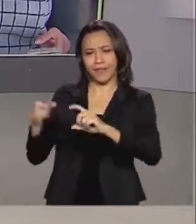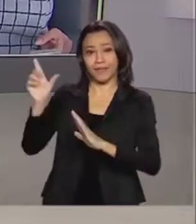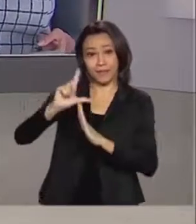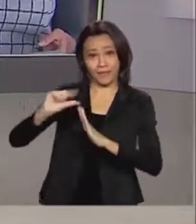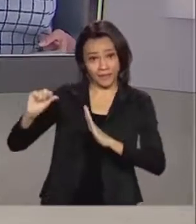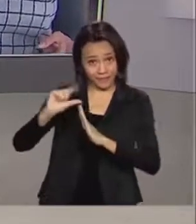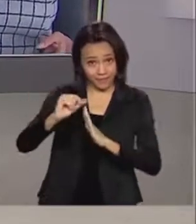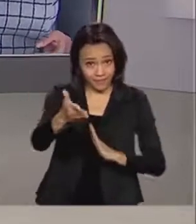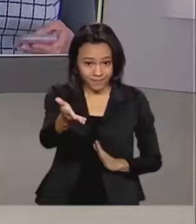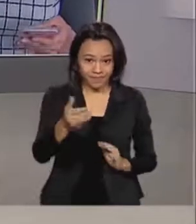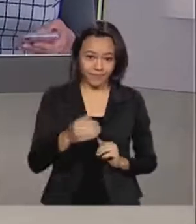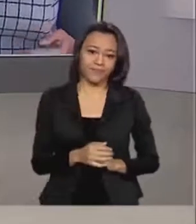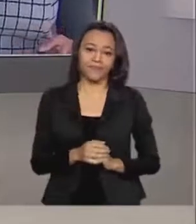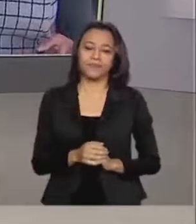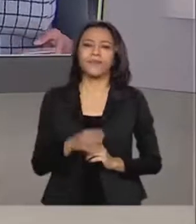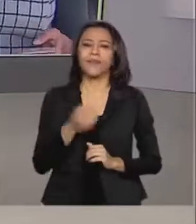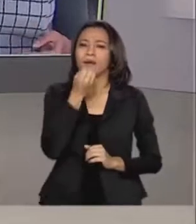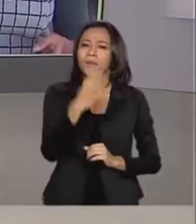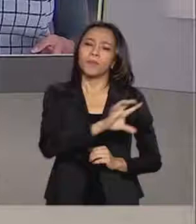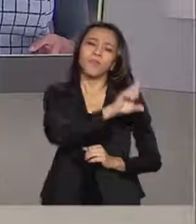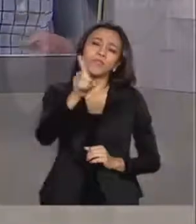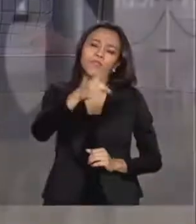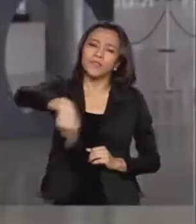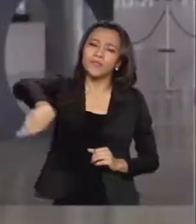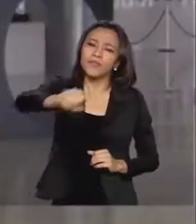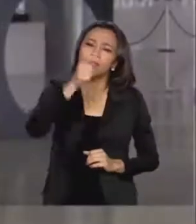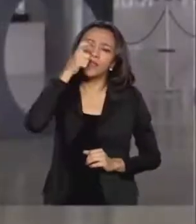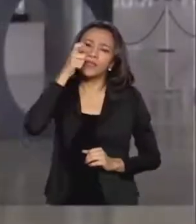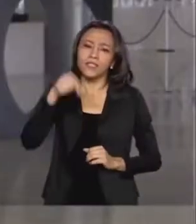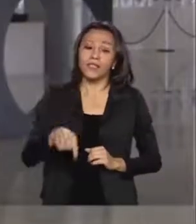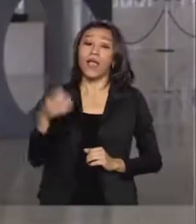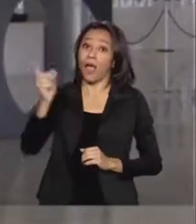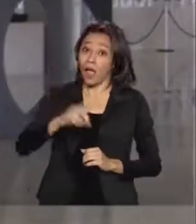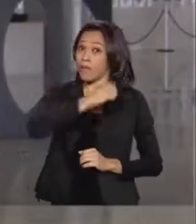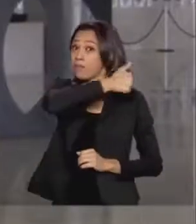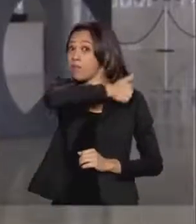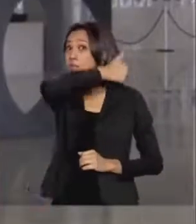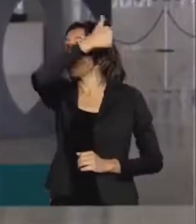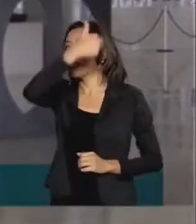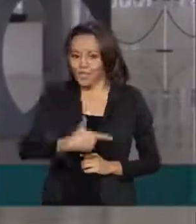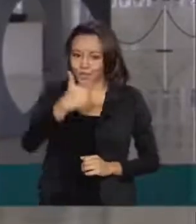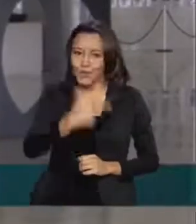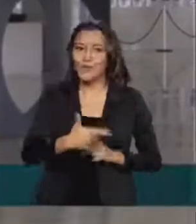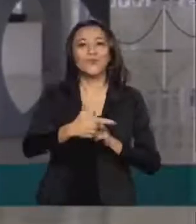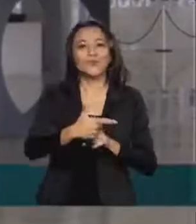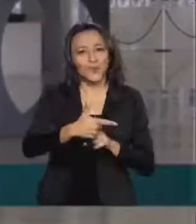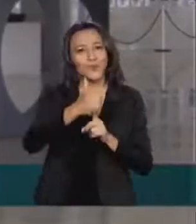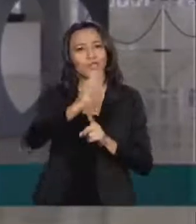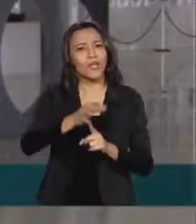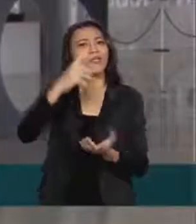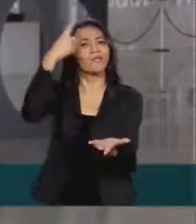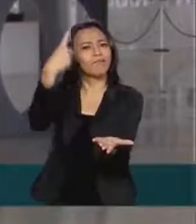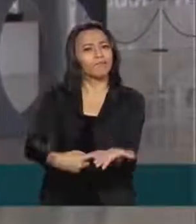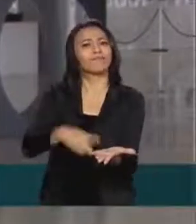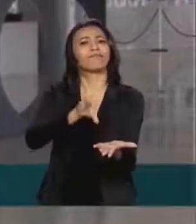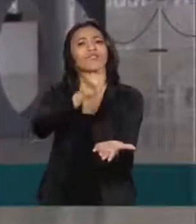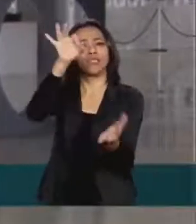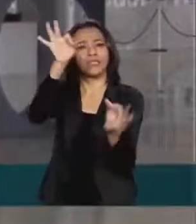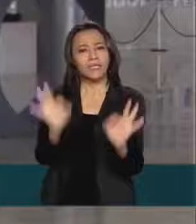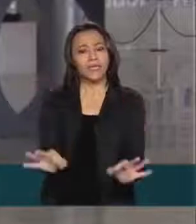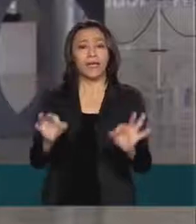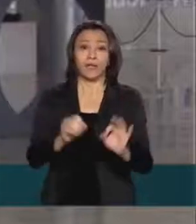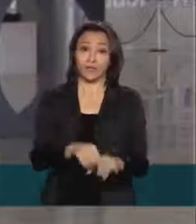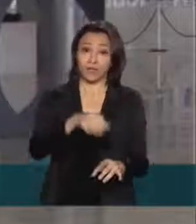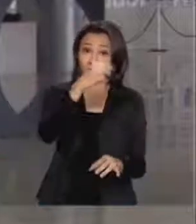Selma. Oi, Renata, bom dia para você, também para quem está conosco. É a segunda edição da Semana Brasil, que já tem data marcada de 3 a 13